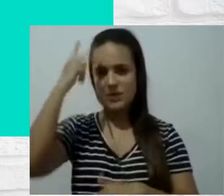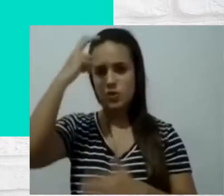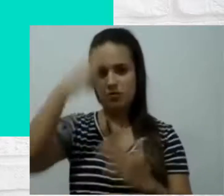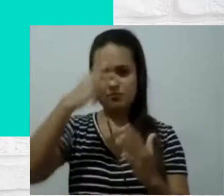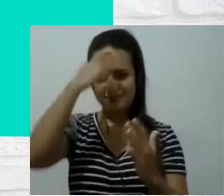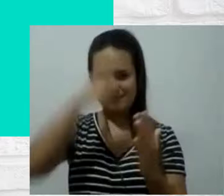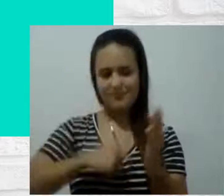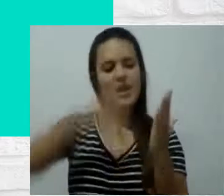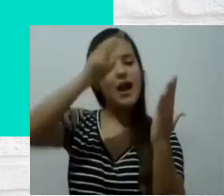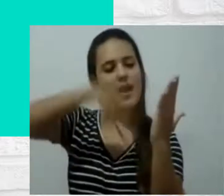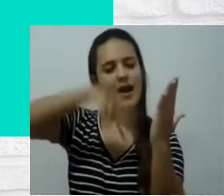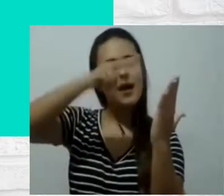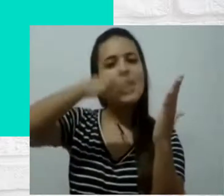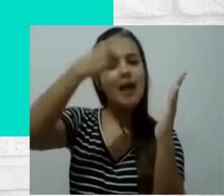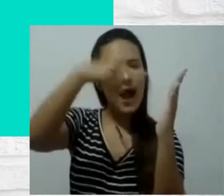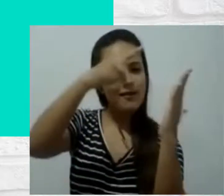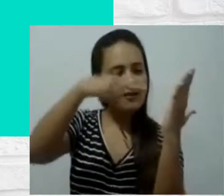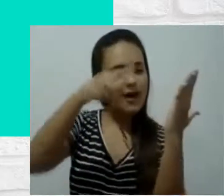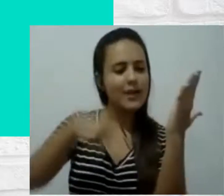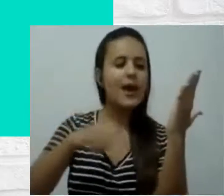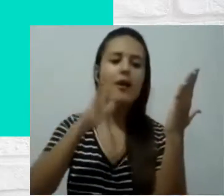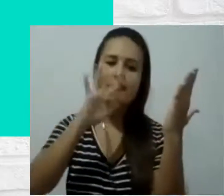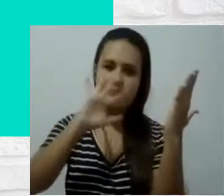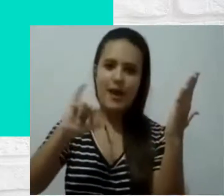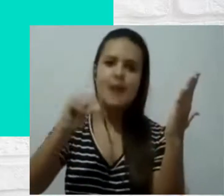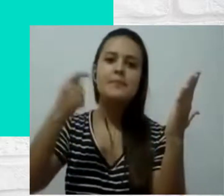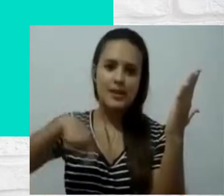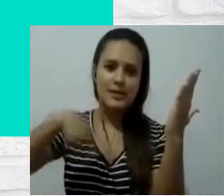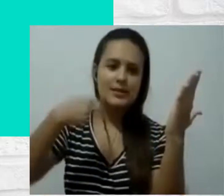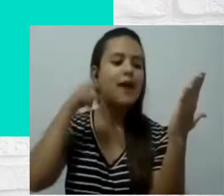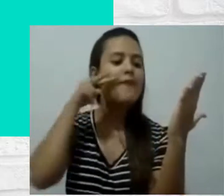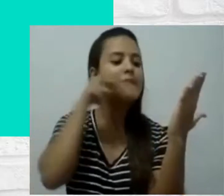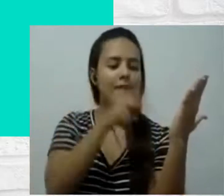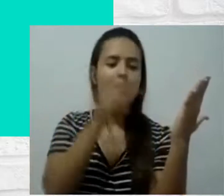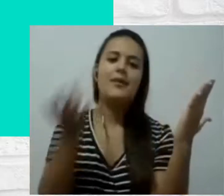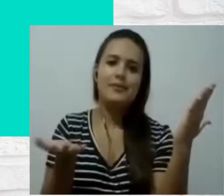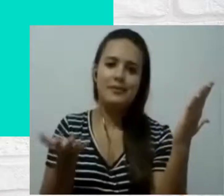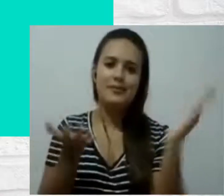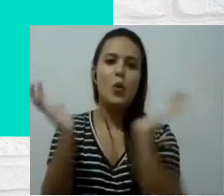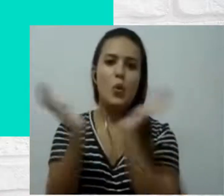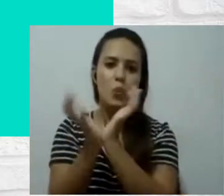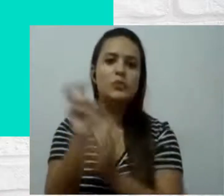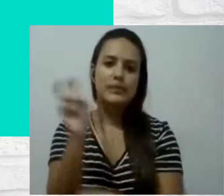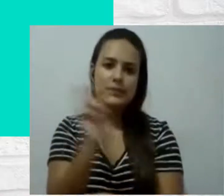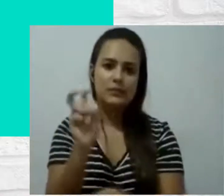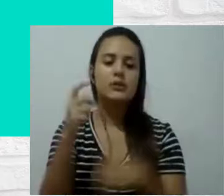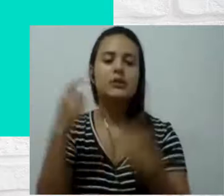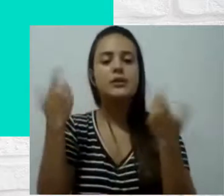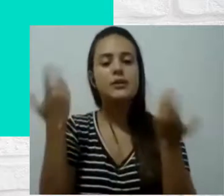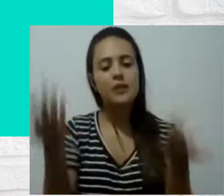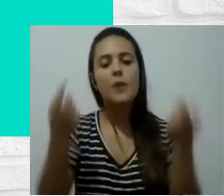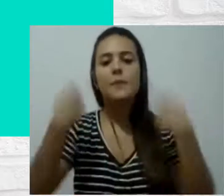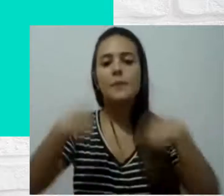quinta competência, que é o que o avaliador ele vai requerer nisso. Então, é importante